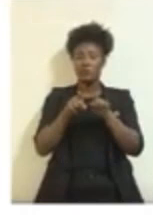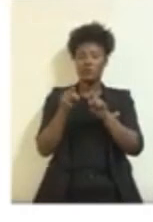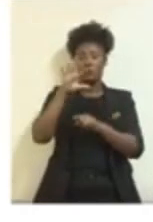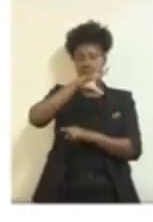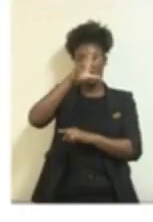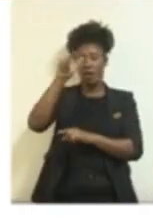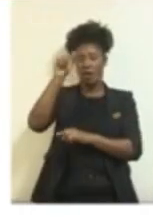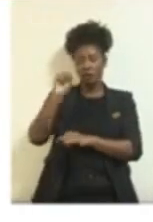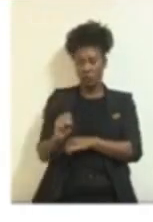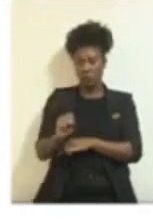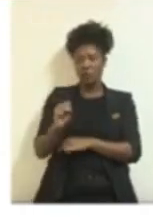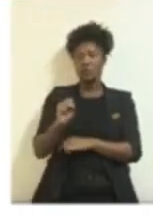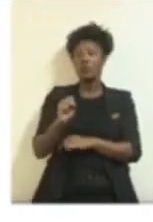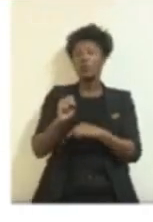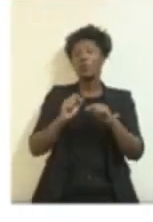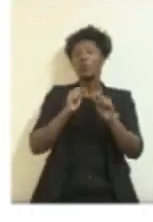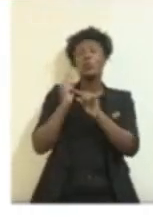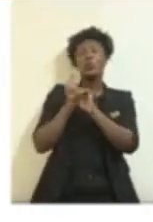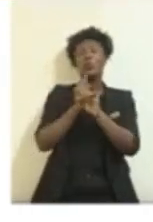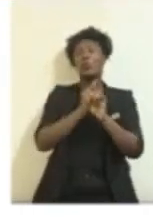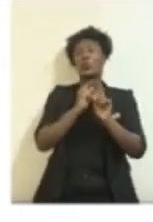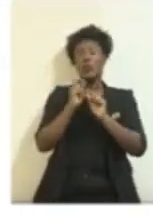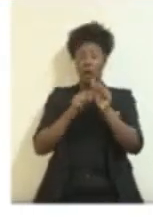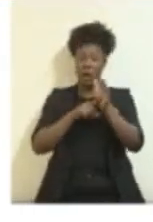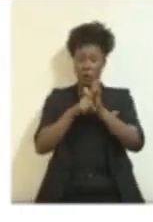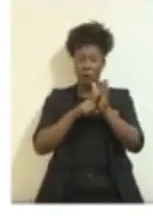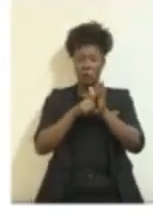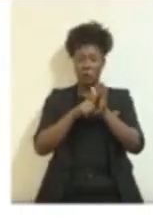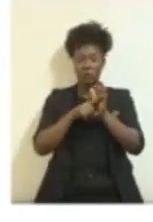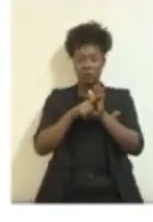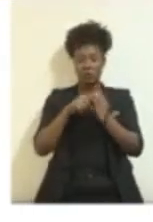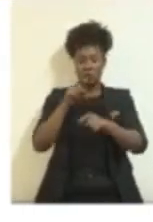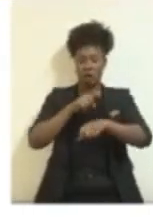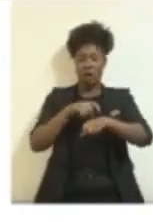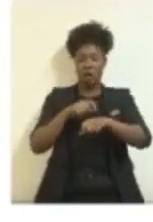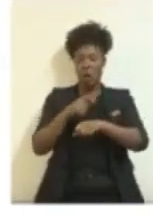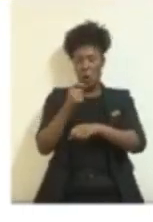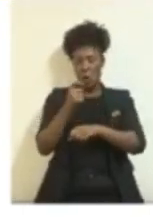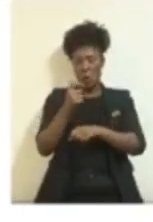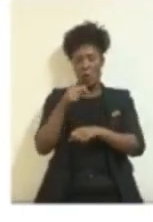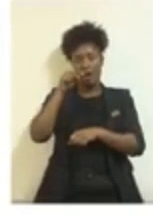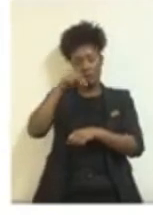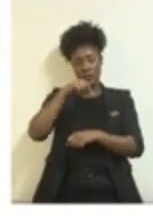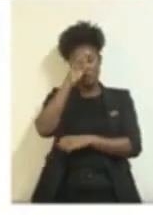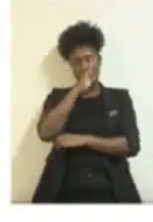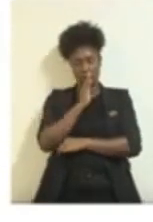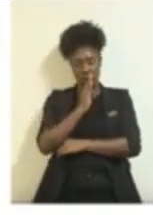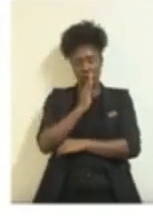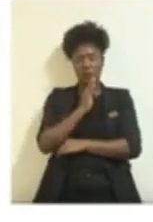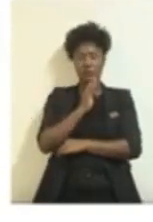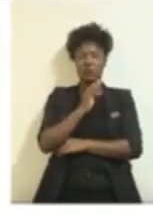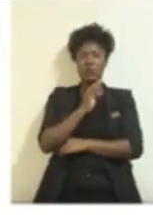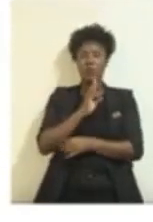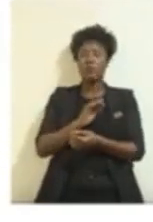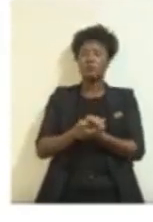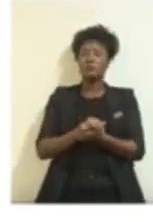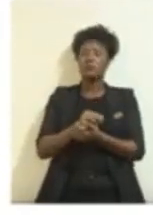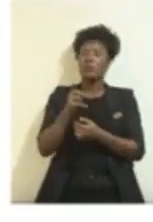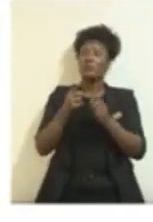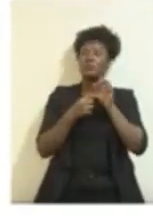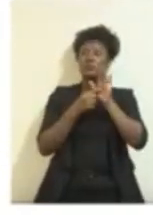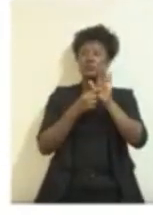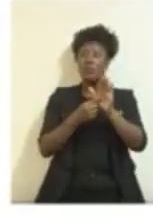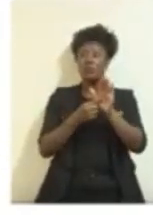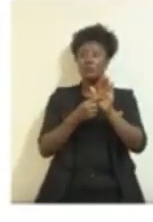termo serviço ecossistêmico campo é recente na pesquisa também, mais ainda aqui no Brasil. E, de fato, aqui eles ilustram muito